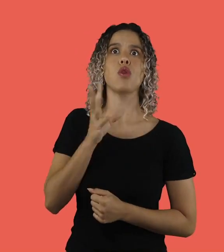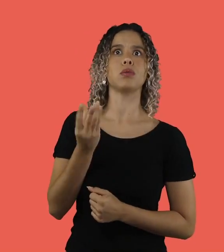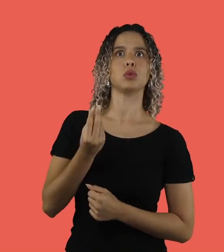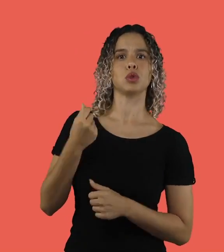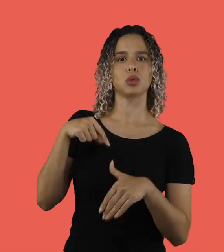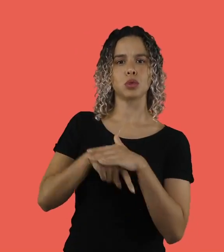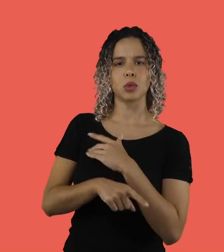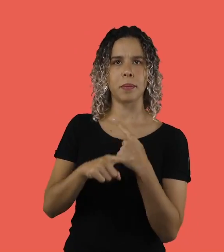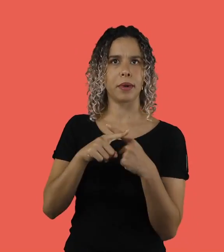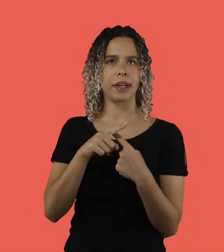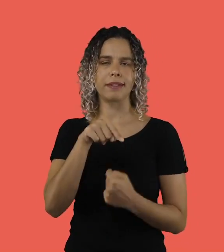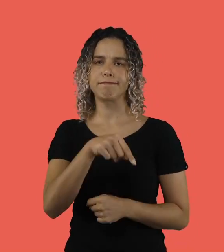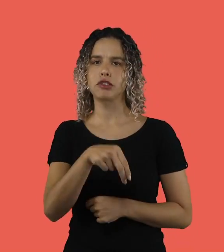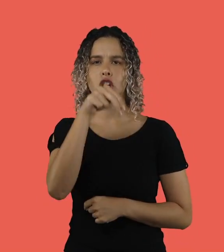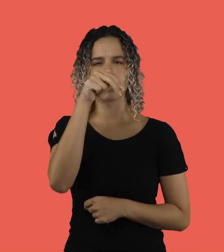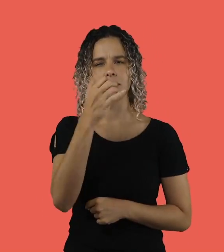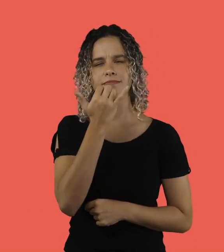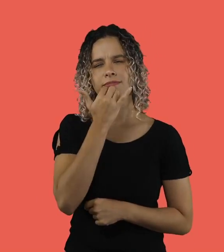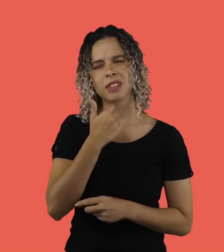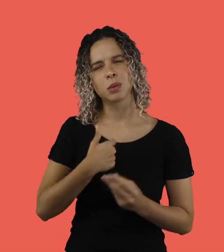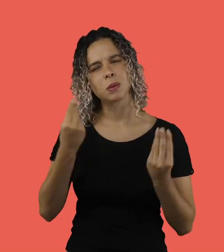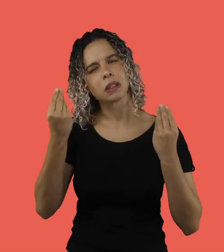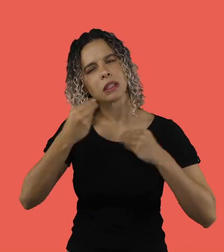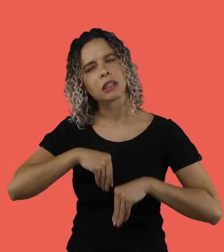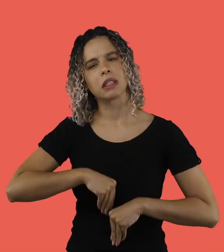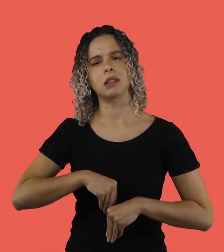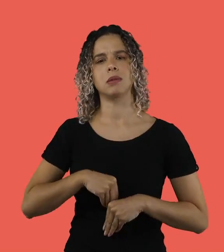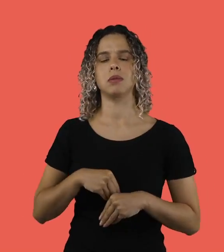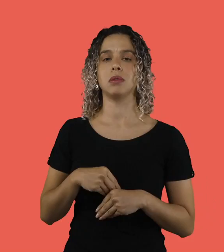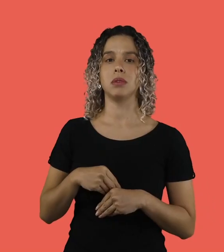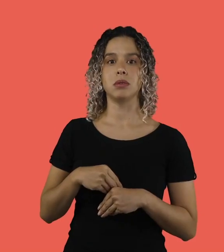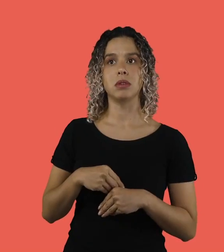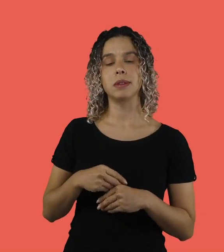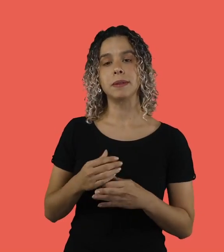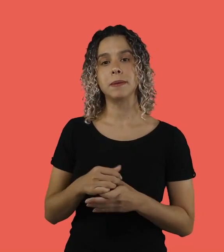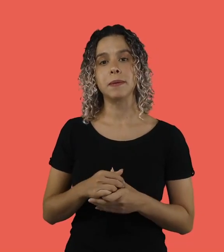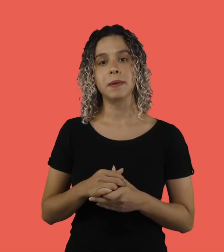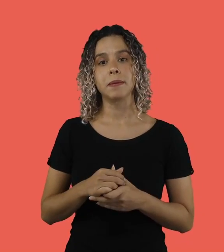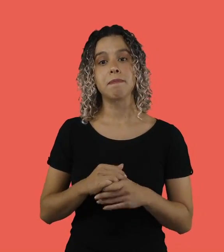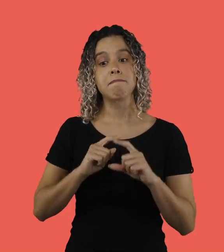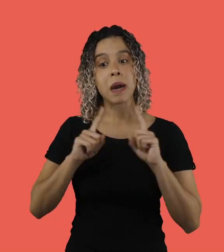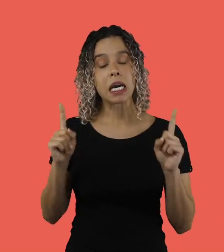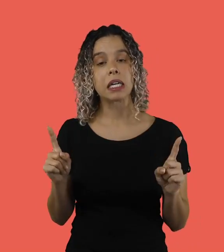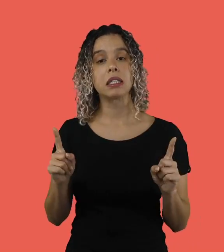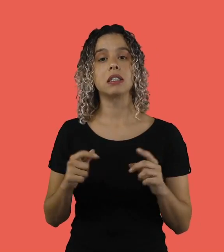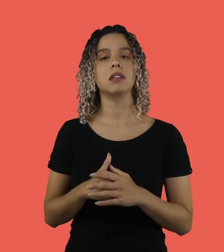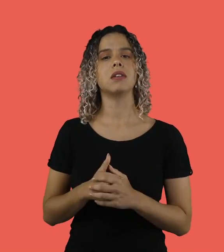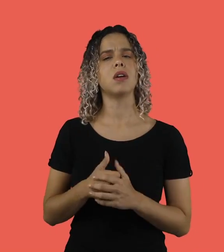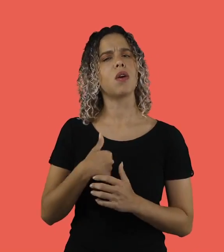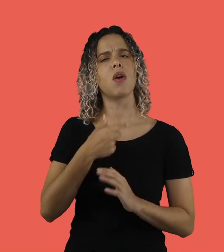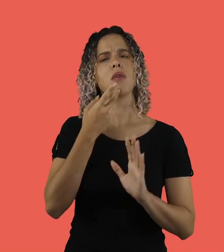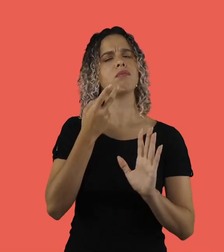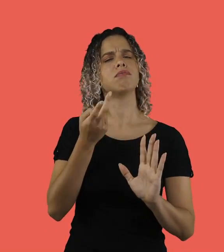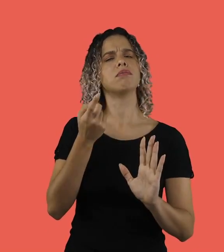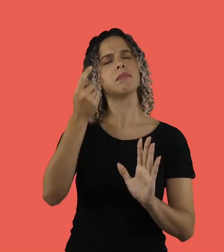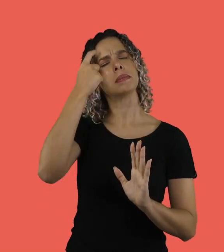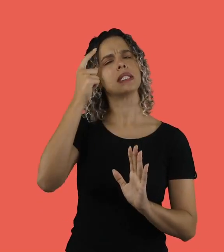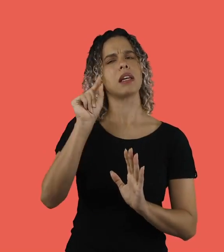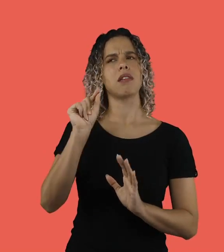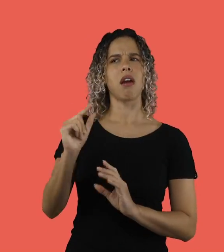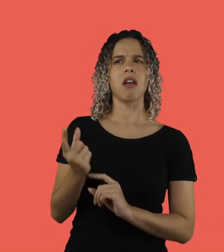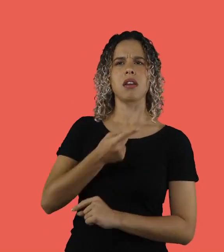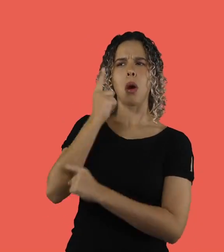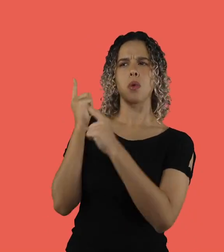não conhecer tantas coisas porque eu era do norte. E isso me desanimava muito, muito mesmo. Mas eu disse assim, não, mas eu não